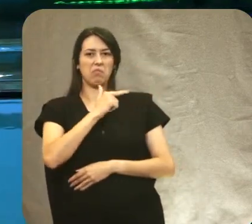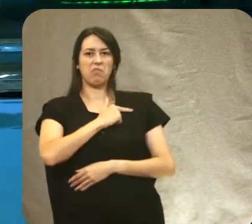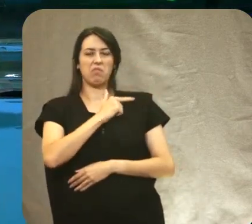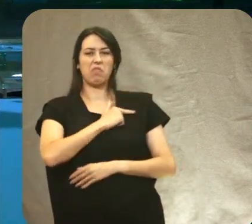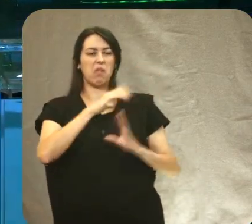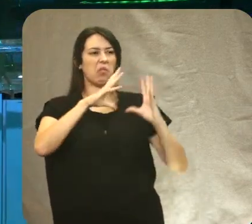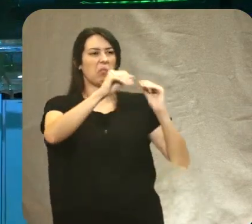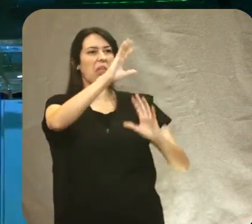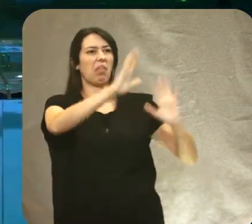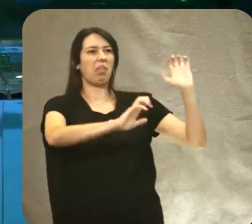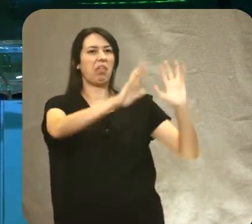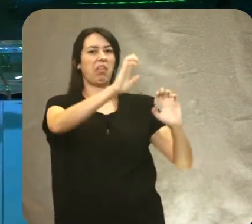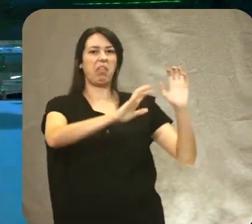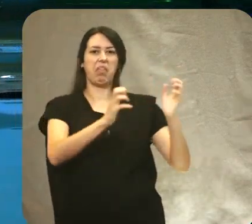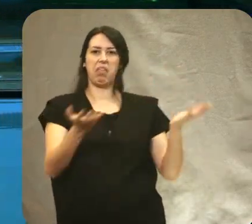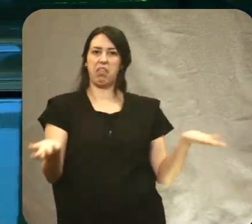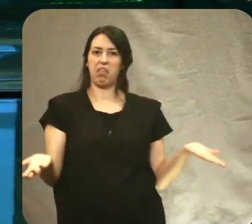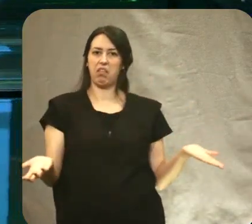beleza.